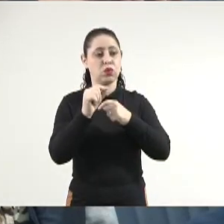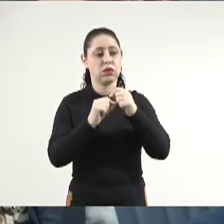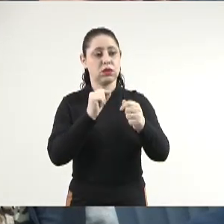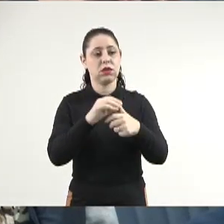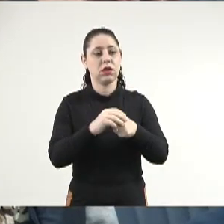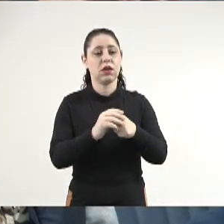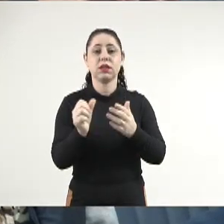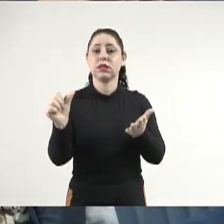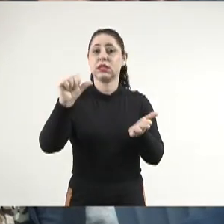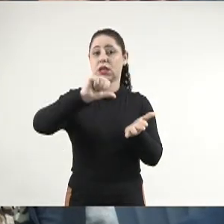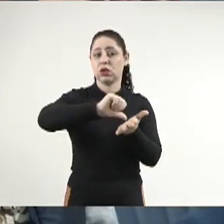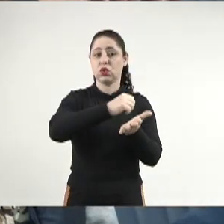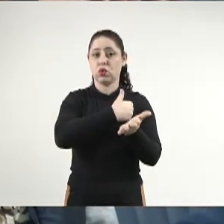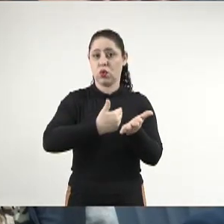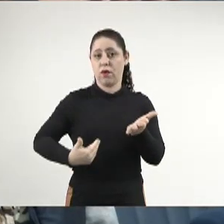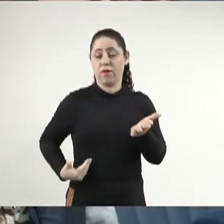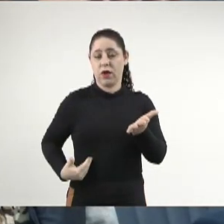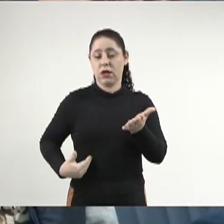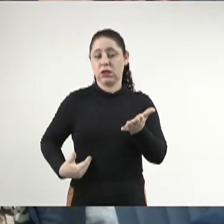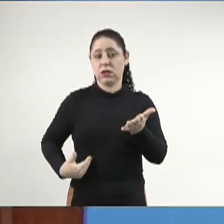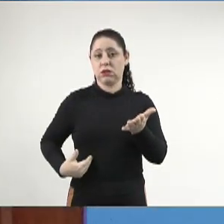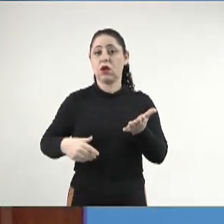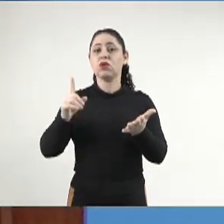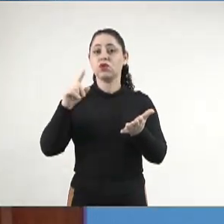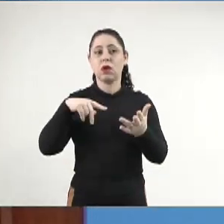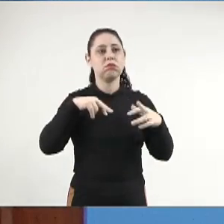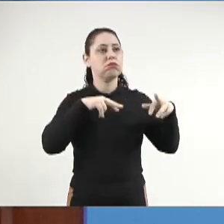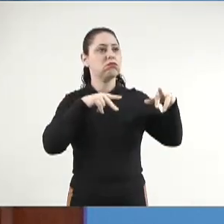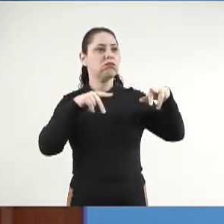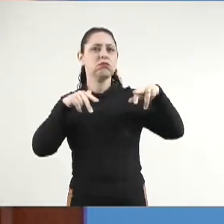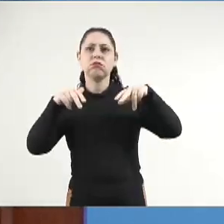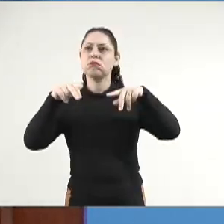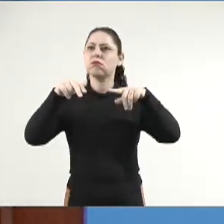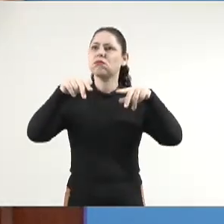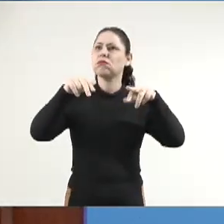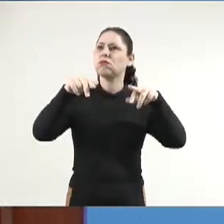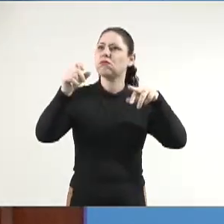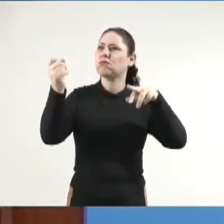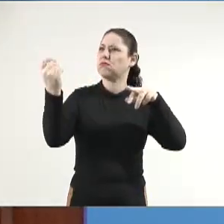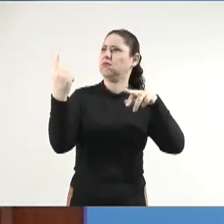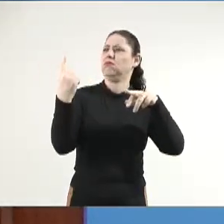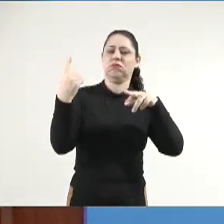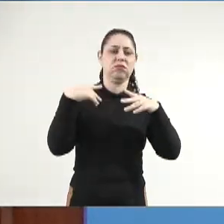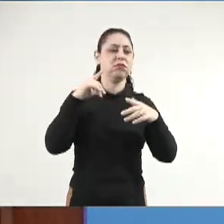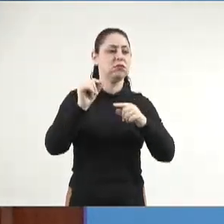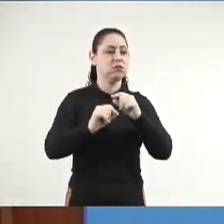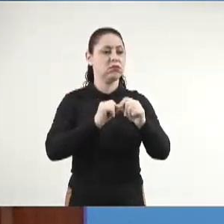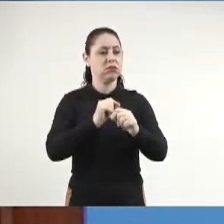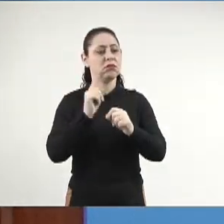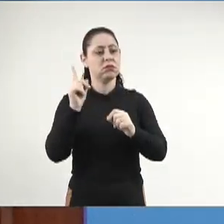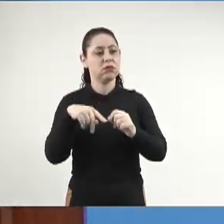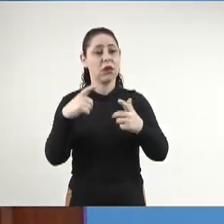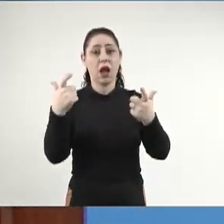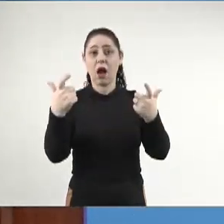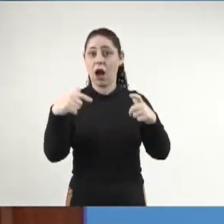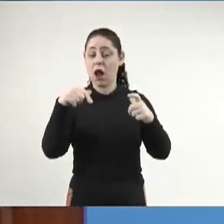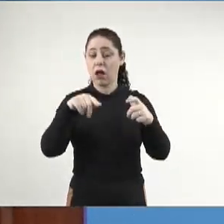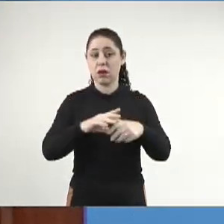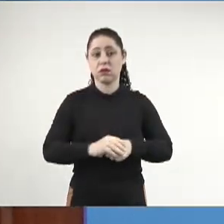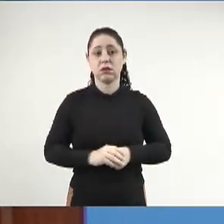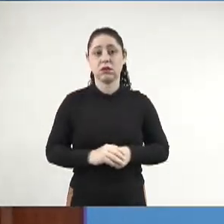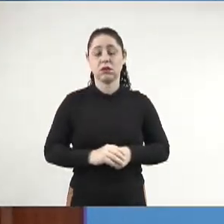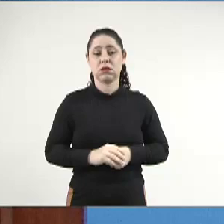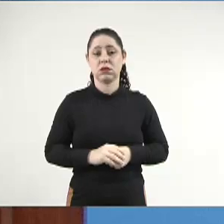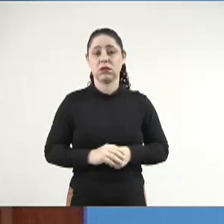a sede do governo, dos poderes do Estado, é só andar por aqui, pelo Parque dos Poderes, você vai ver. Aqui, ó, onde é a sede